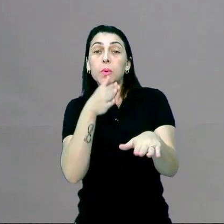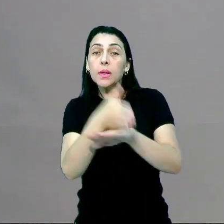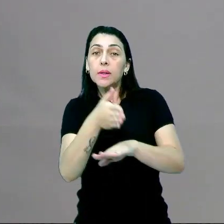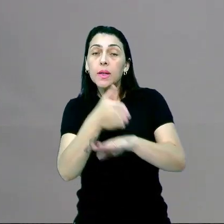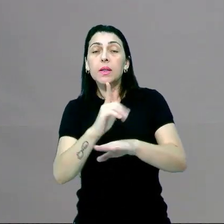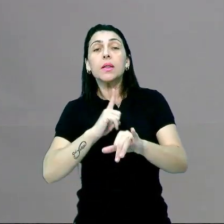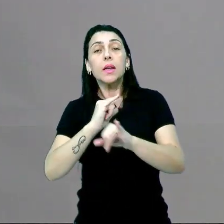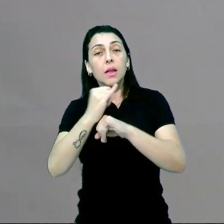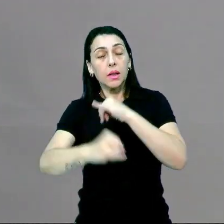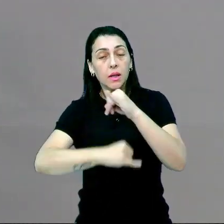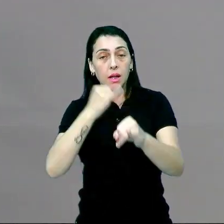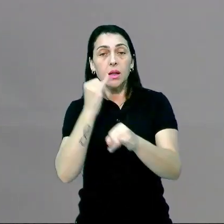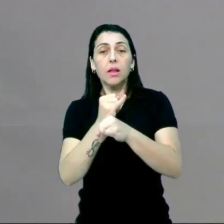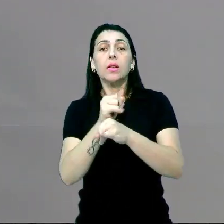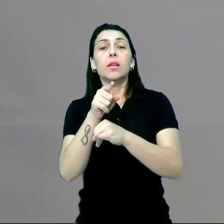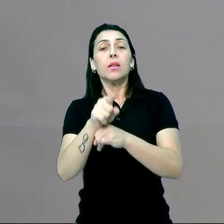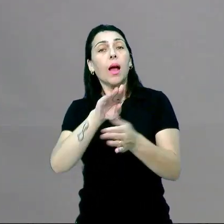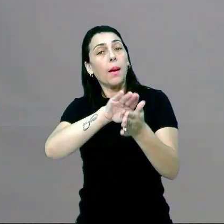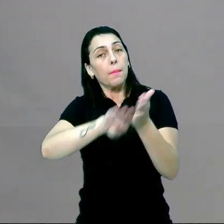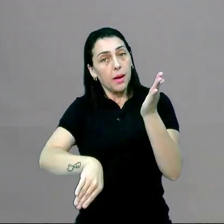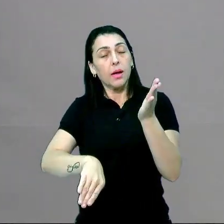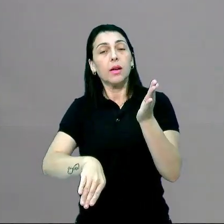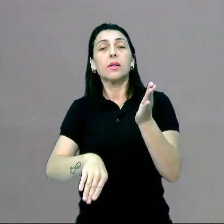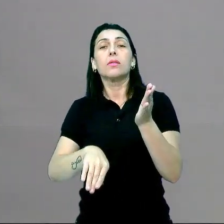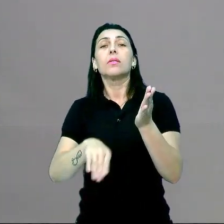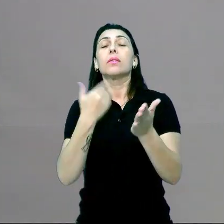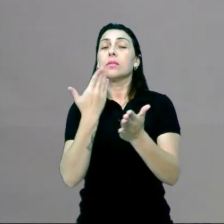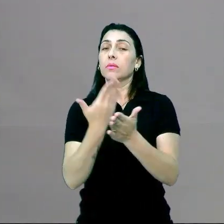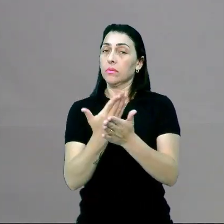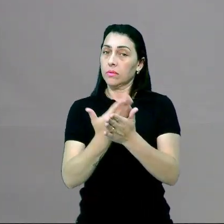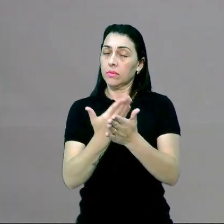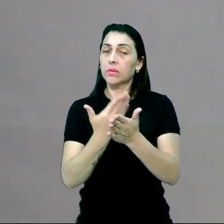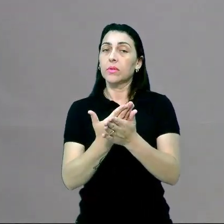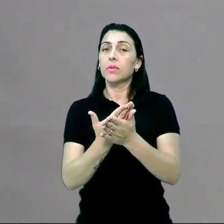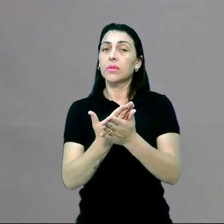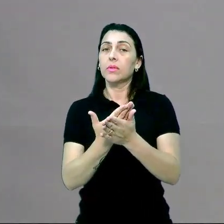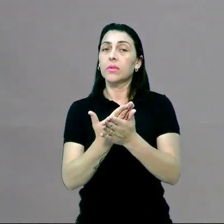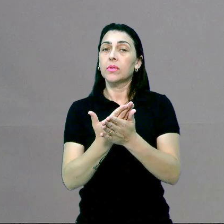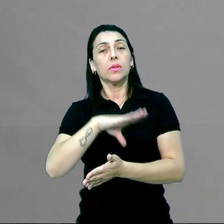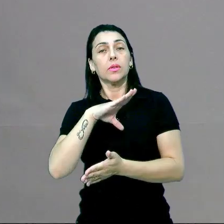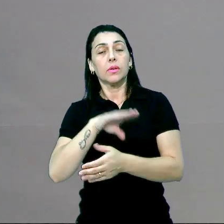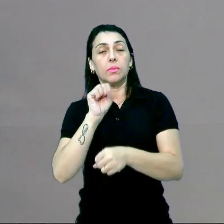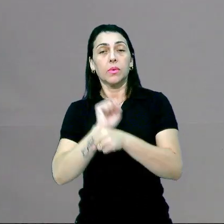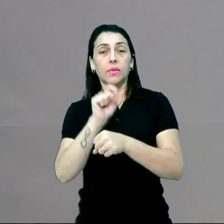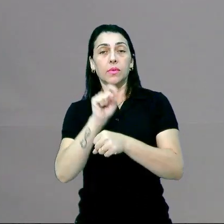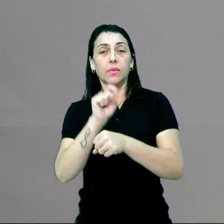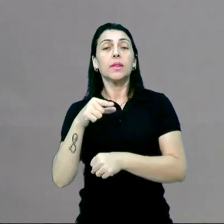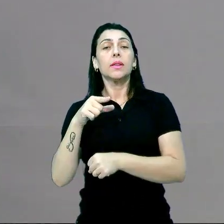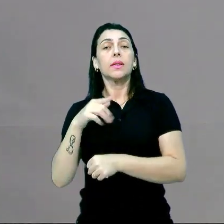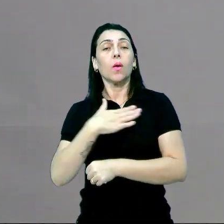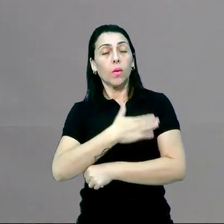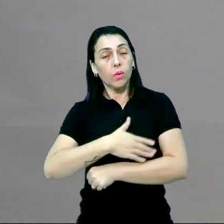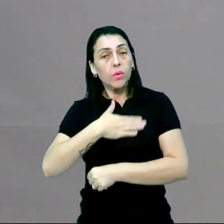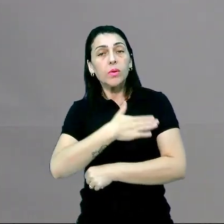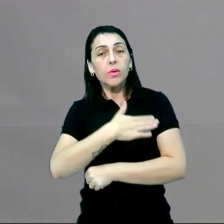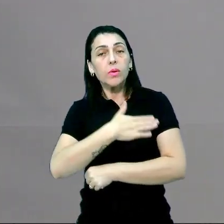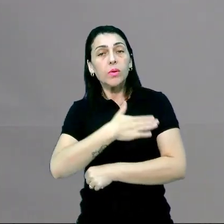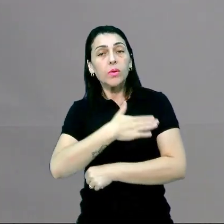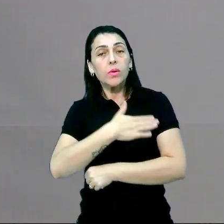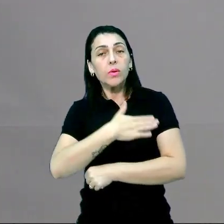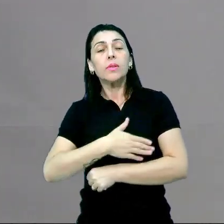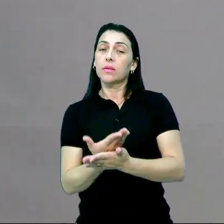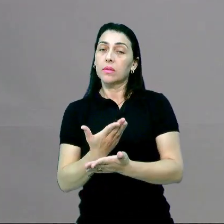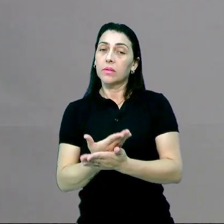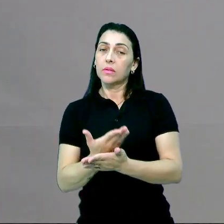internet podem ser rastreados, mesmo que apagados. Então, essa foi mais uma aula de língua portuguesa, eu espero que vocês tenham gostado. Nas